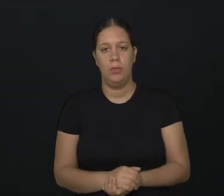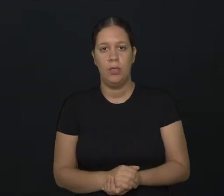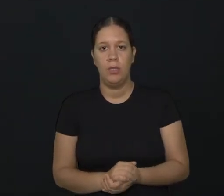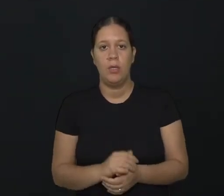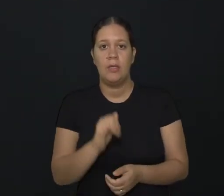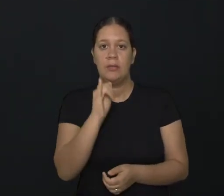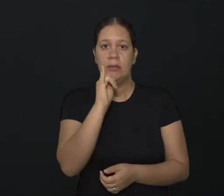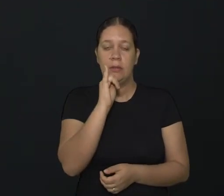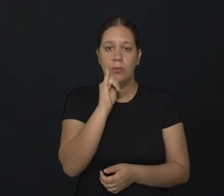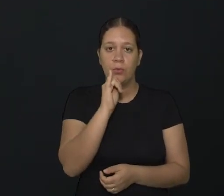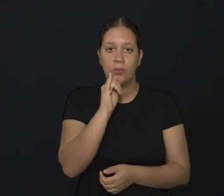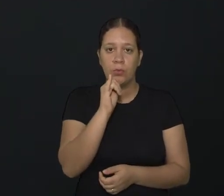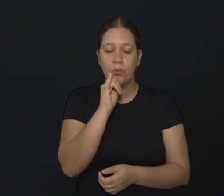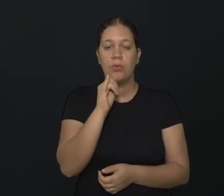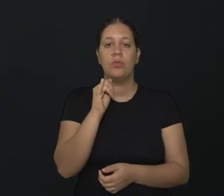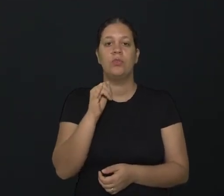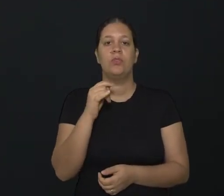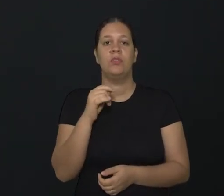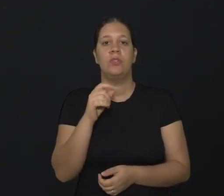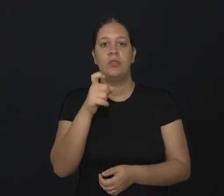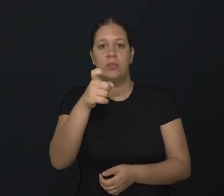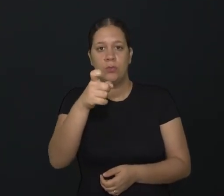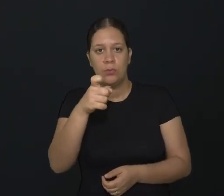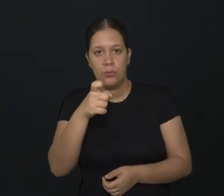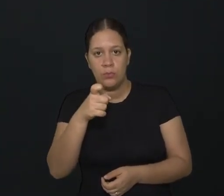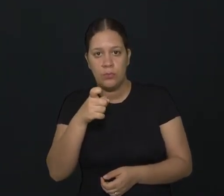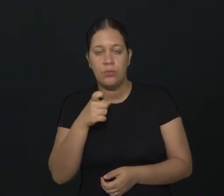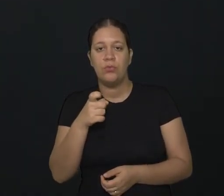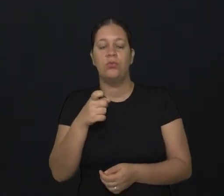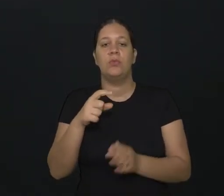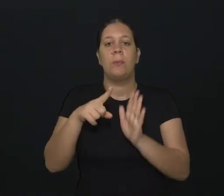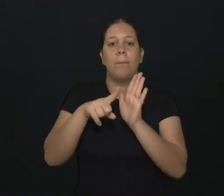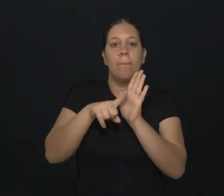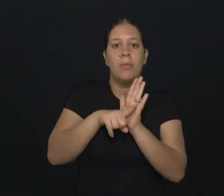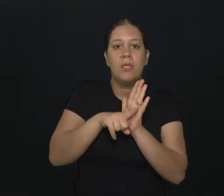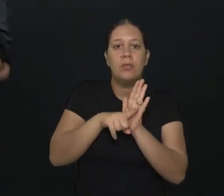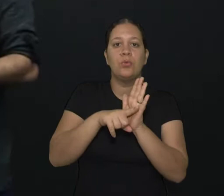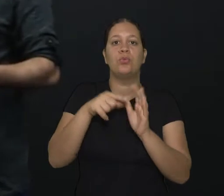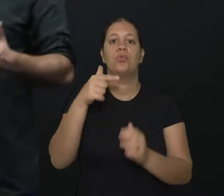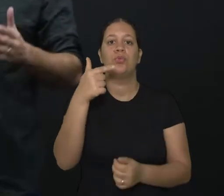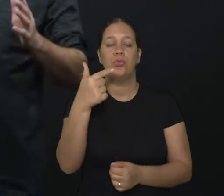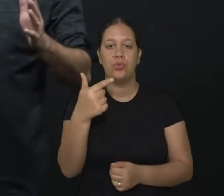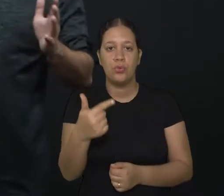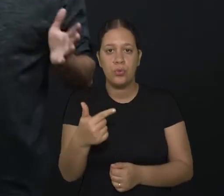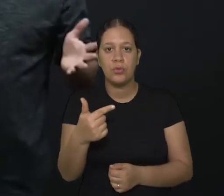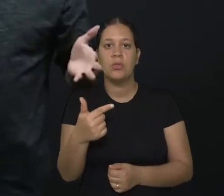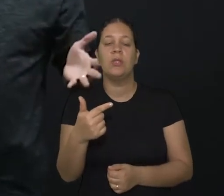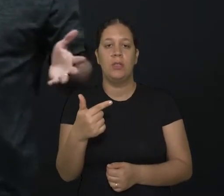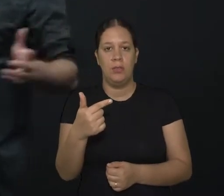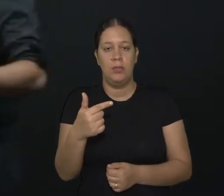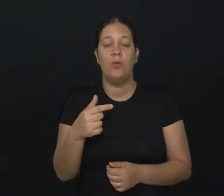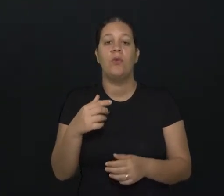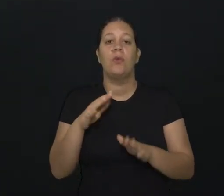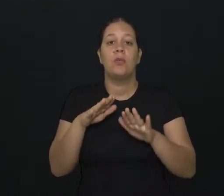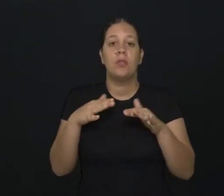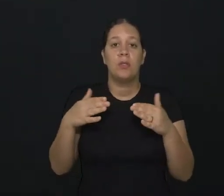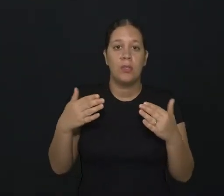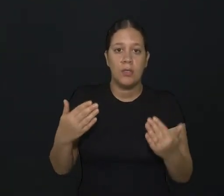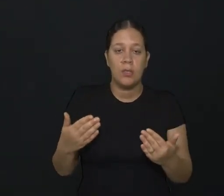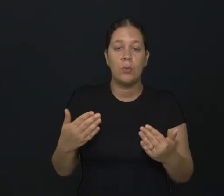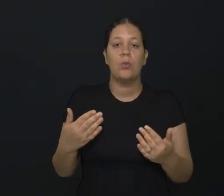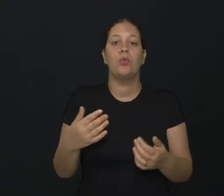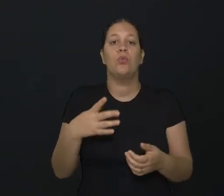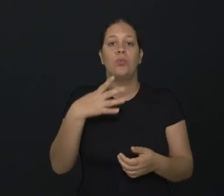Então, repare aqui, por exemplo, vamos supor que o x seja igual a menos 2. 2 negativo, no caso. Então,